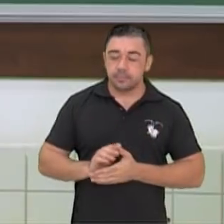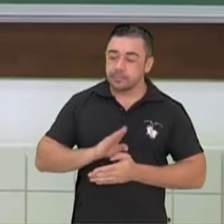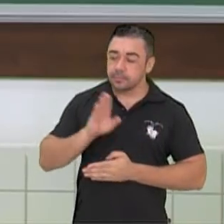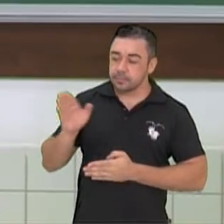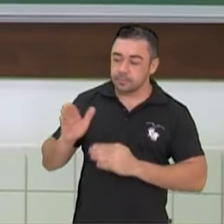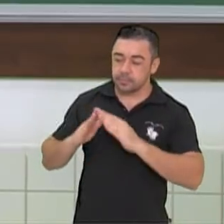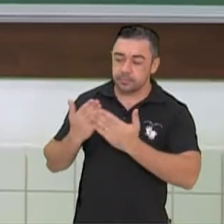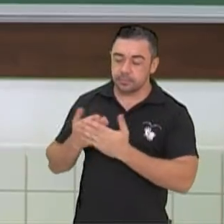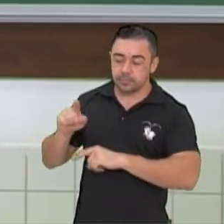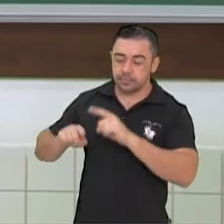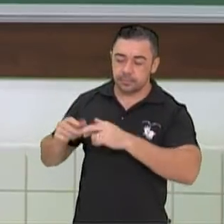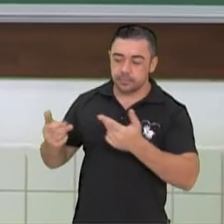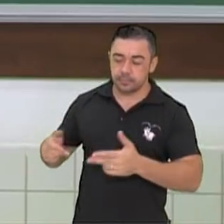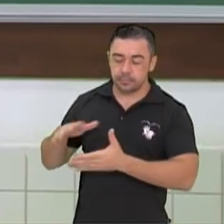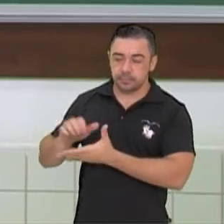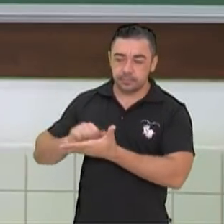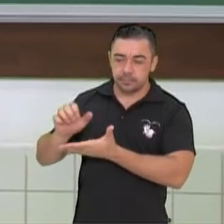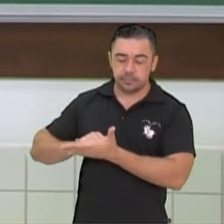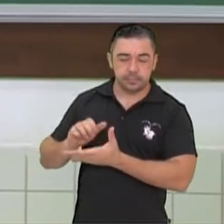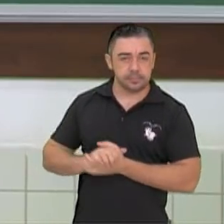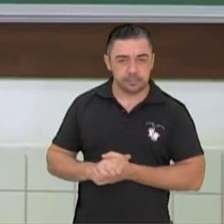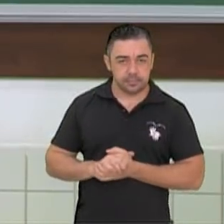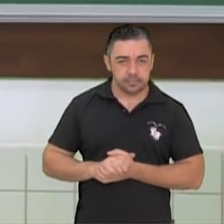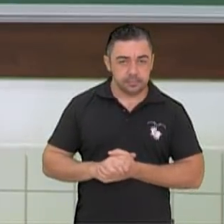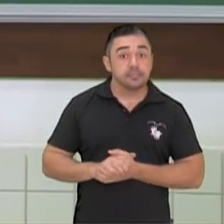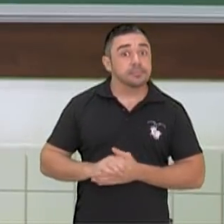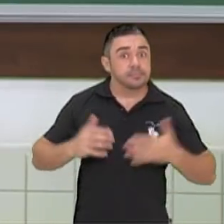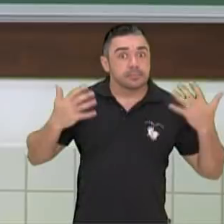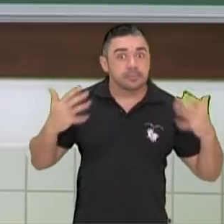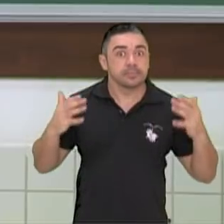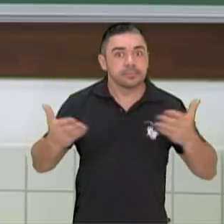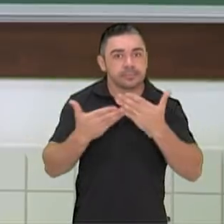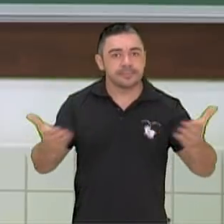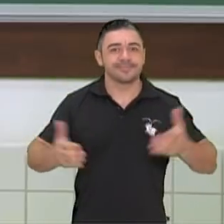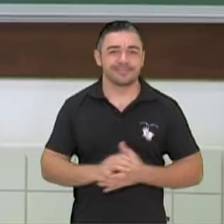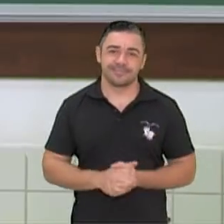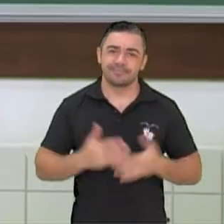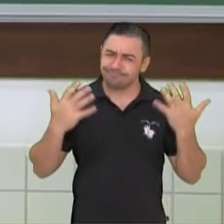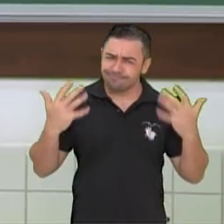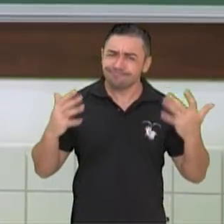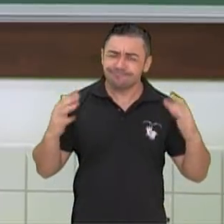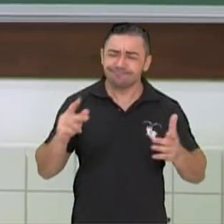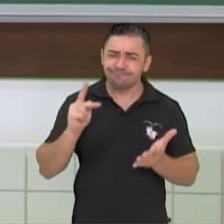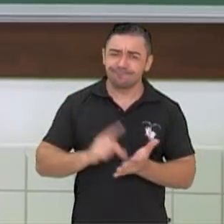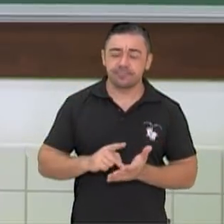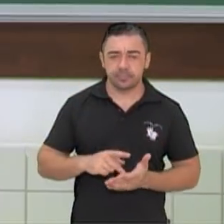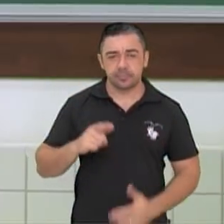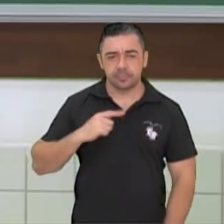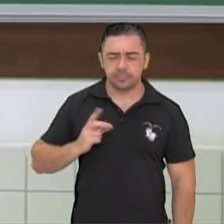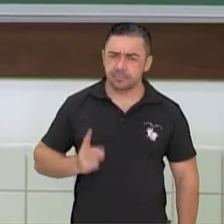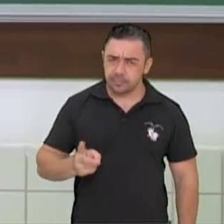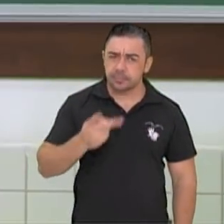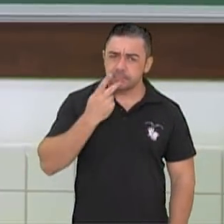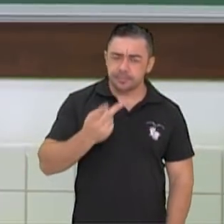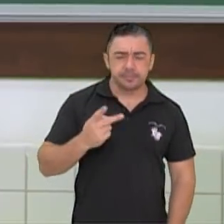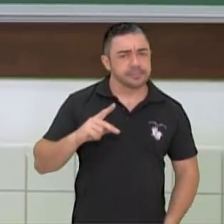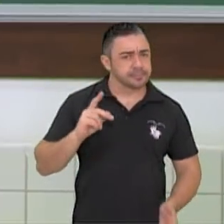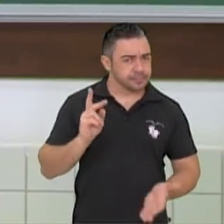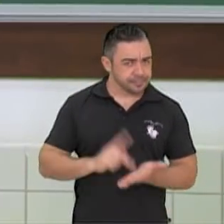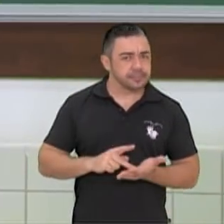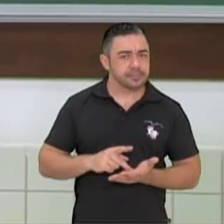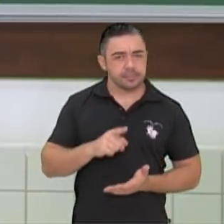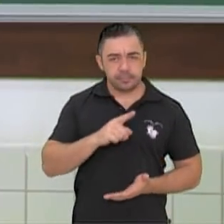material impresso no colégio. Eu não tenho outra palavra que não seja parabéns. Eu estou assim, até repetindo várias vezes isso, porque